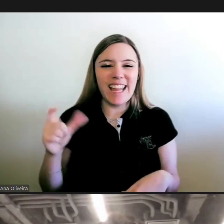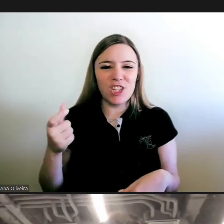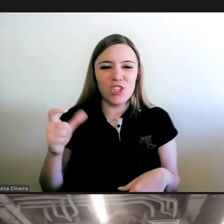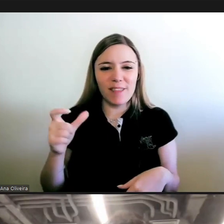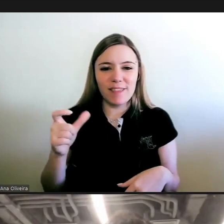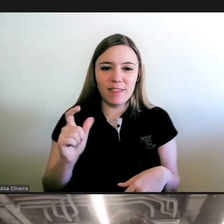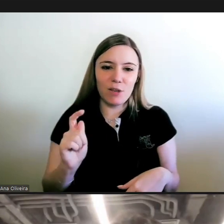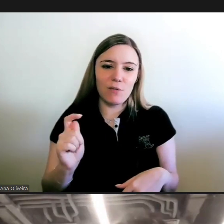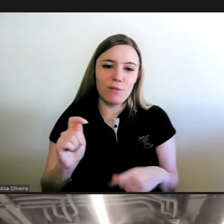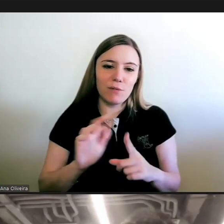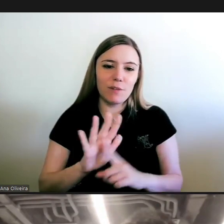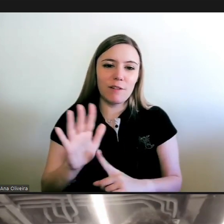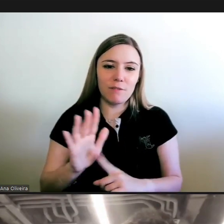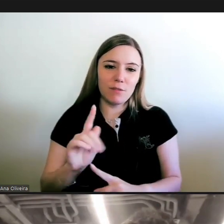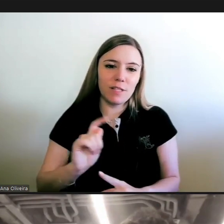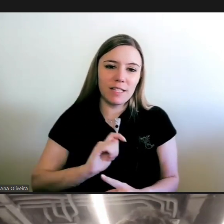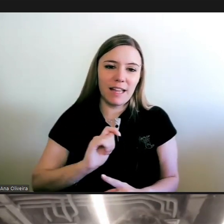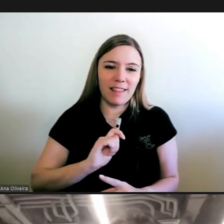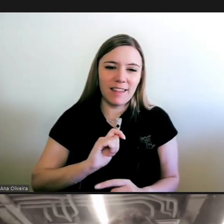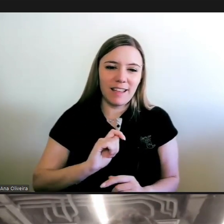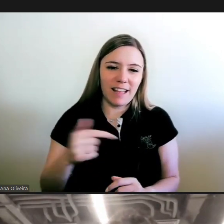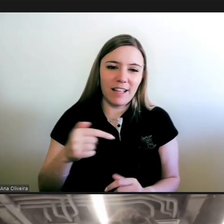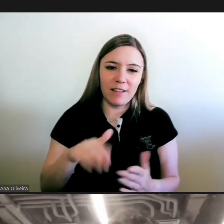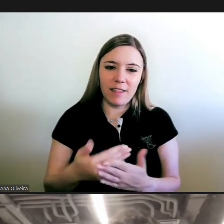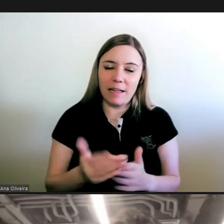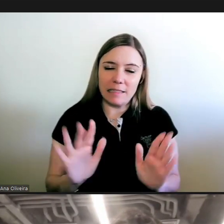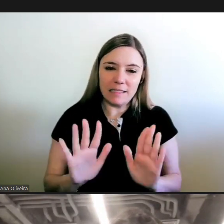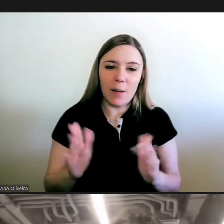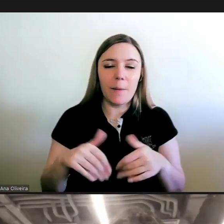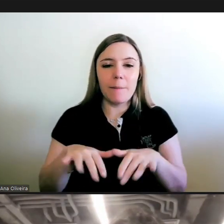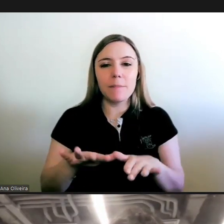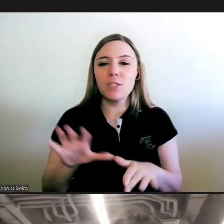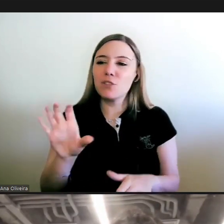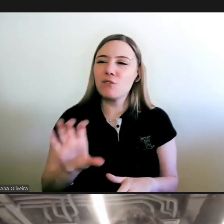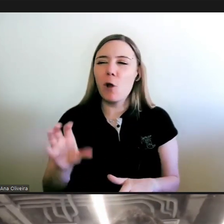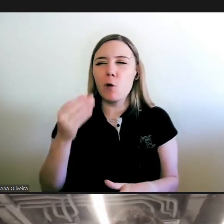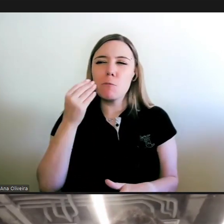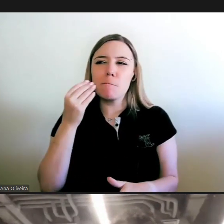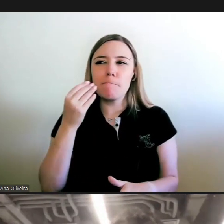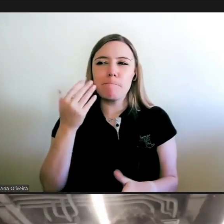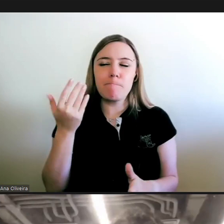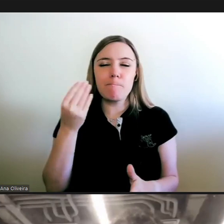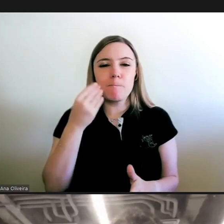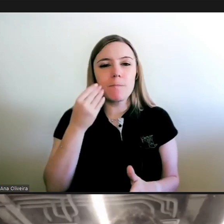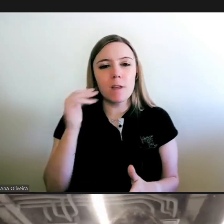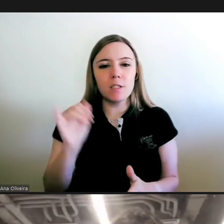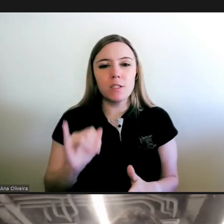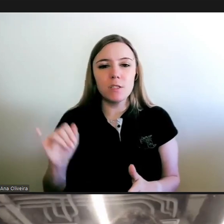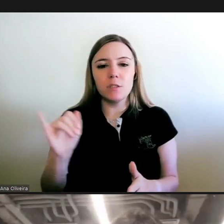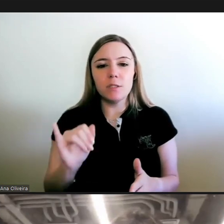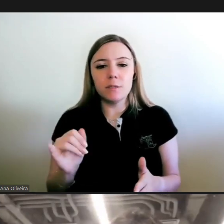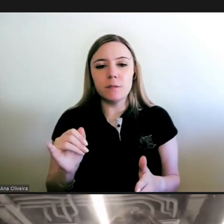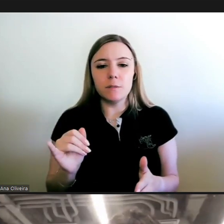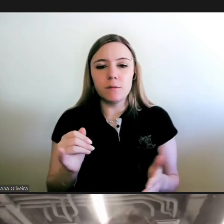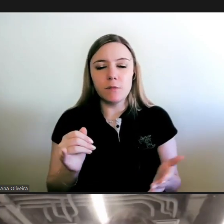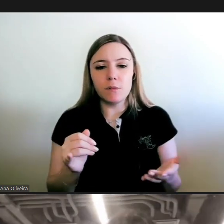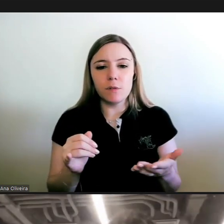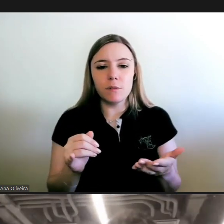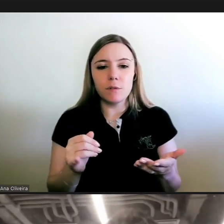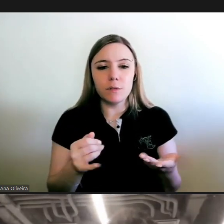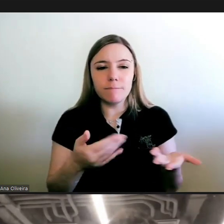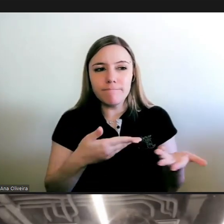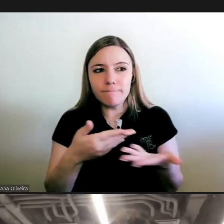à forma pouco arrumada como inicialmente as organizações lidaram com essa avalanche de denúncias, não é?